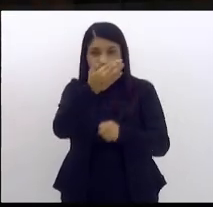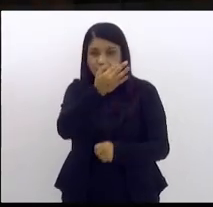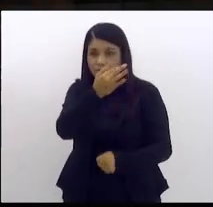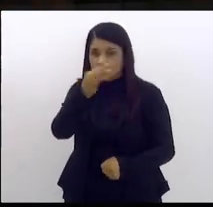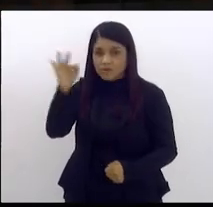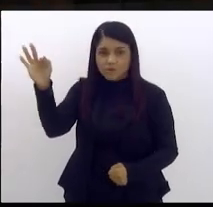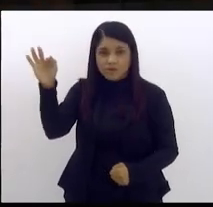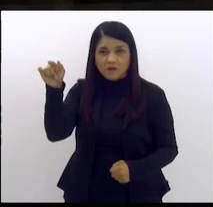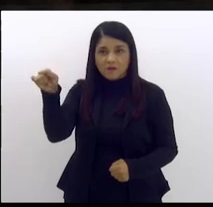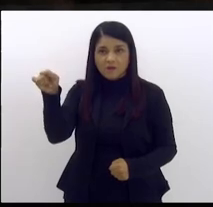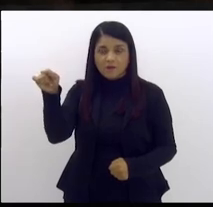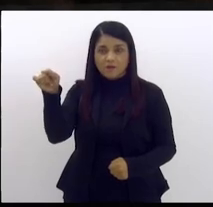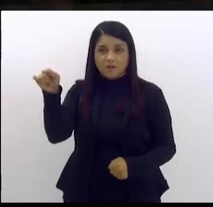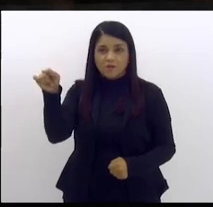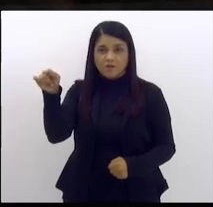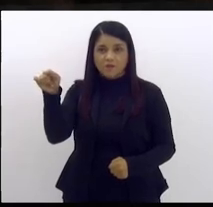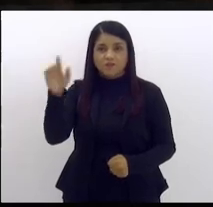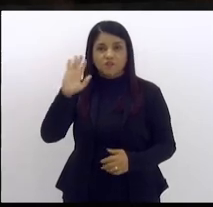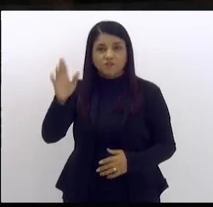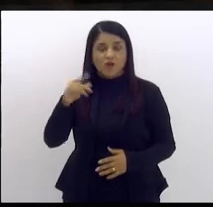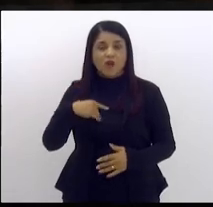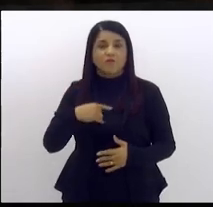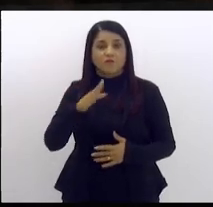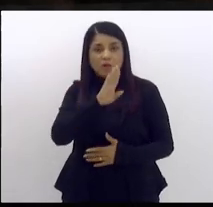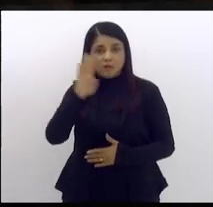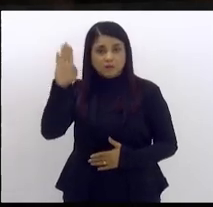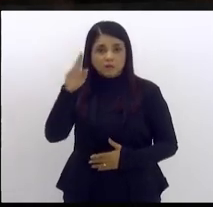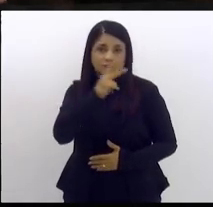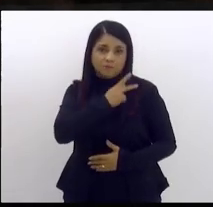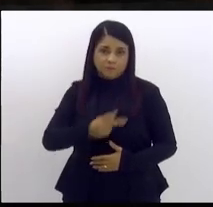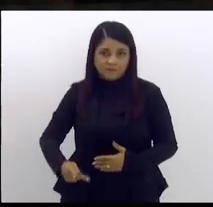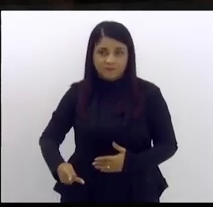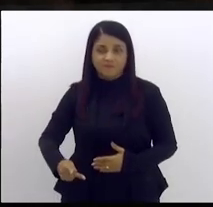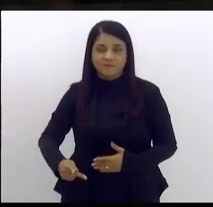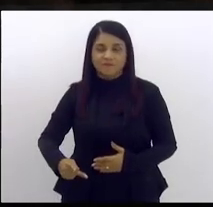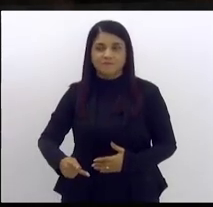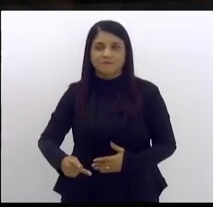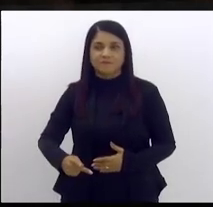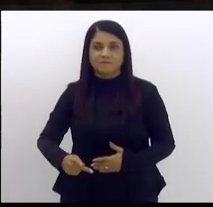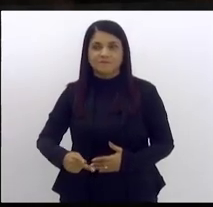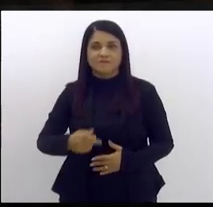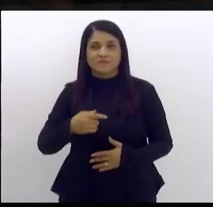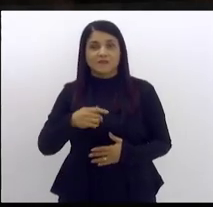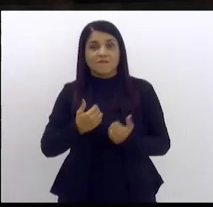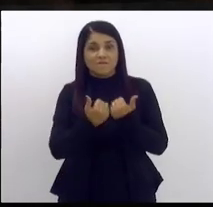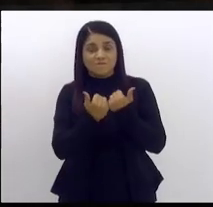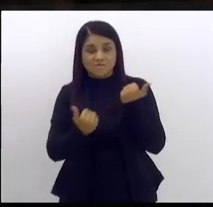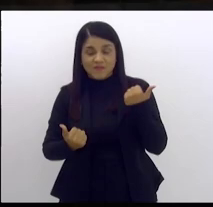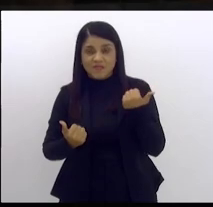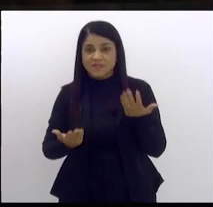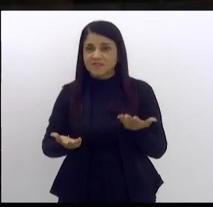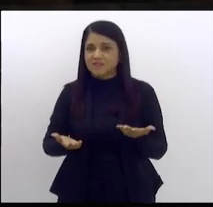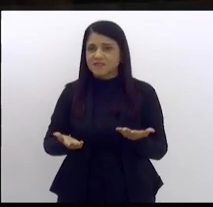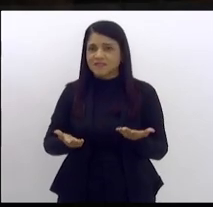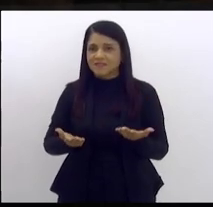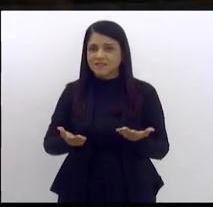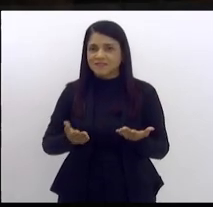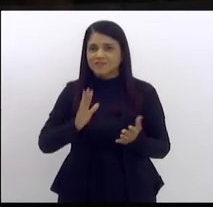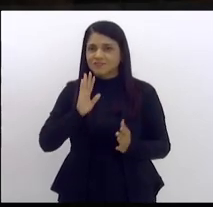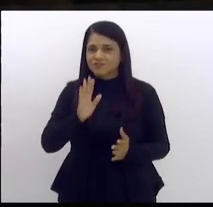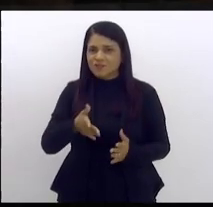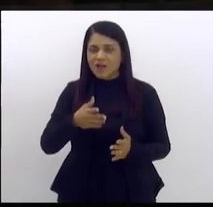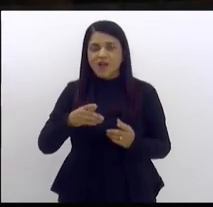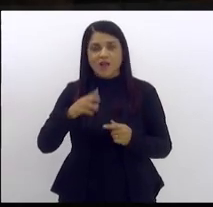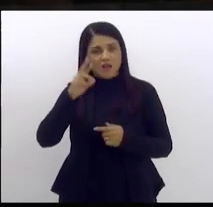já foi candidato a presidente da república que gostaria de ter sido pré-candidato a Presidente da República ele é responsável pela